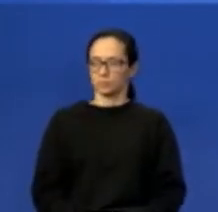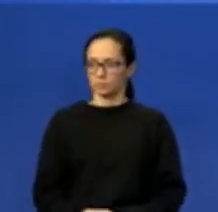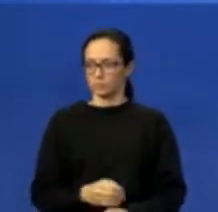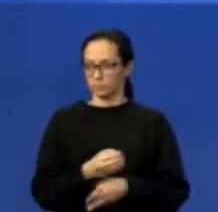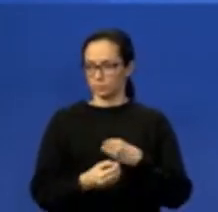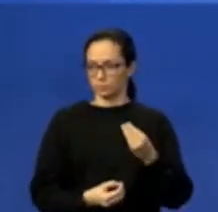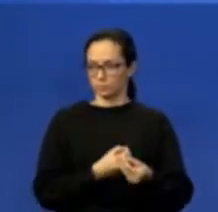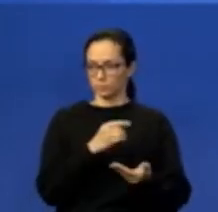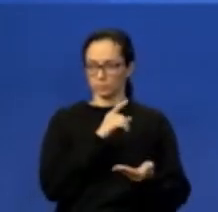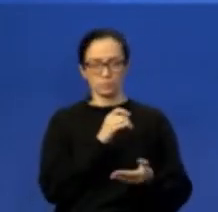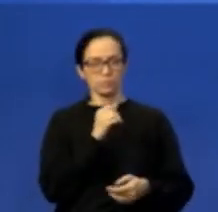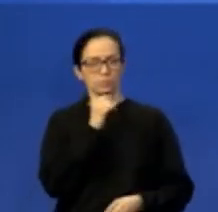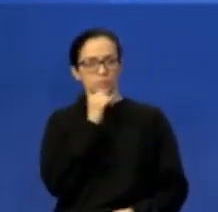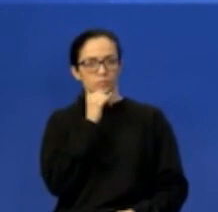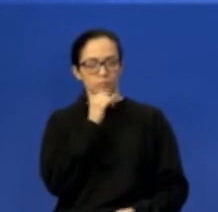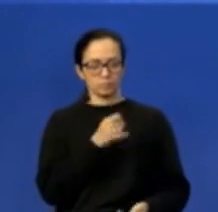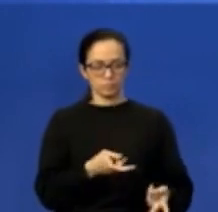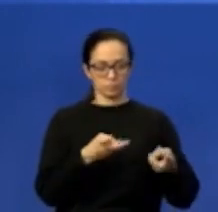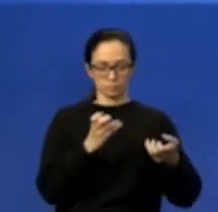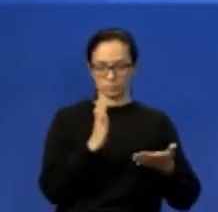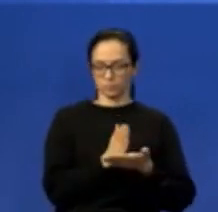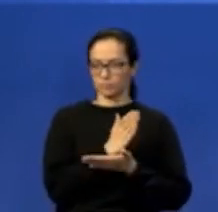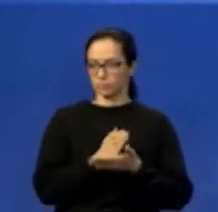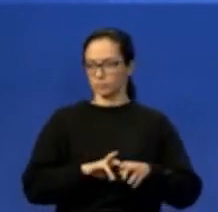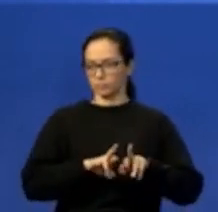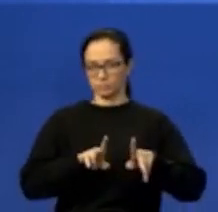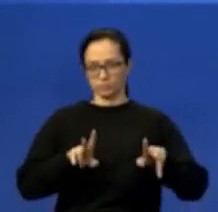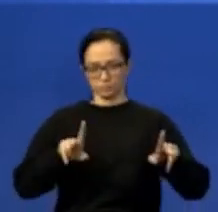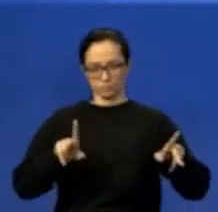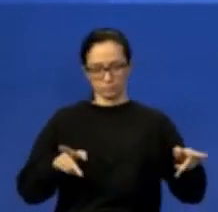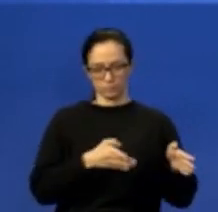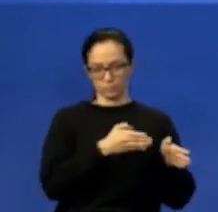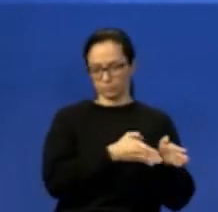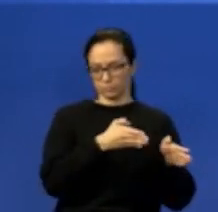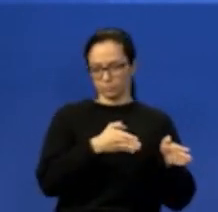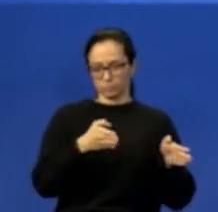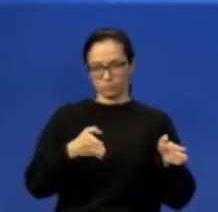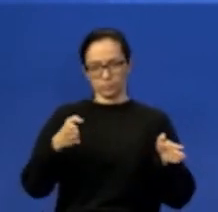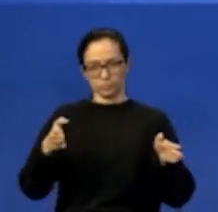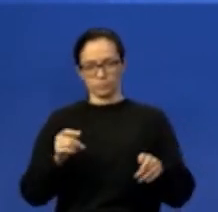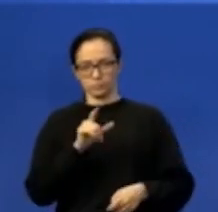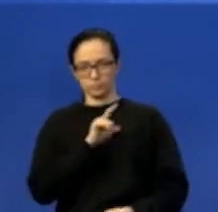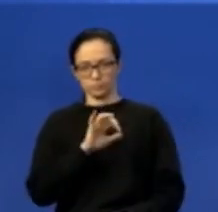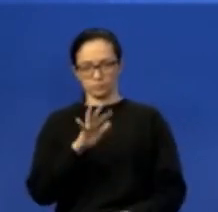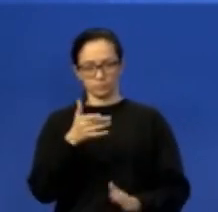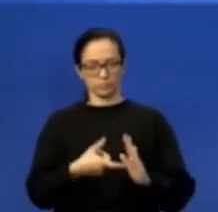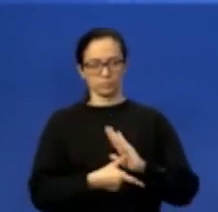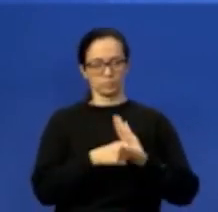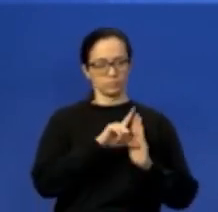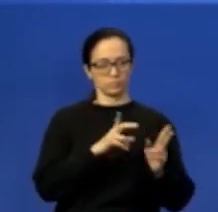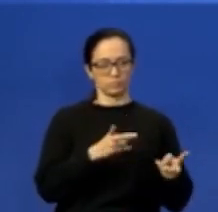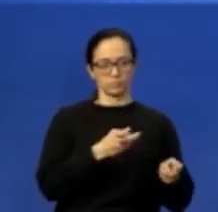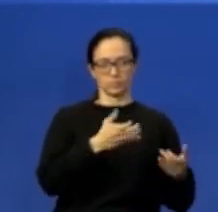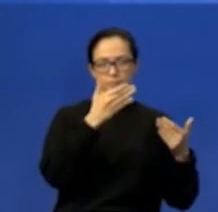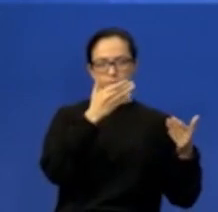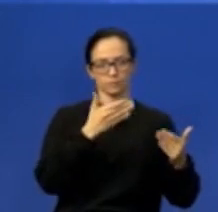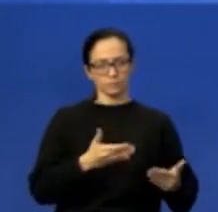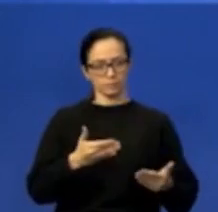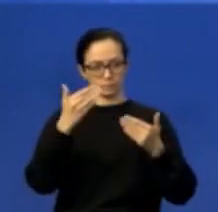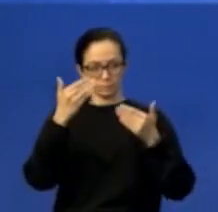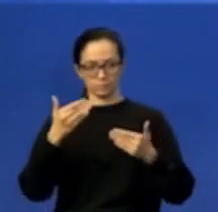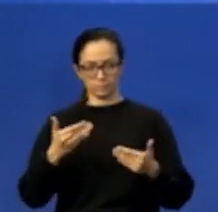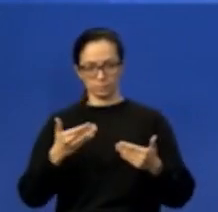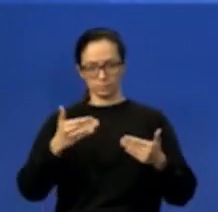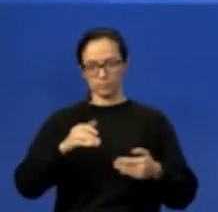gente tem, por exemplo, diferentes fases, que são etapas, que vão desde a fase pré-analítica, da fase analítica e a